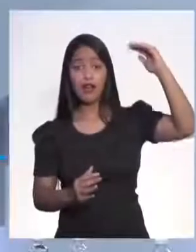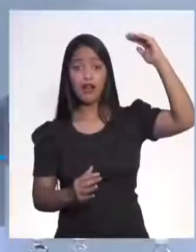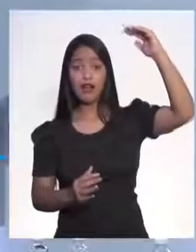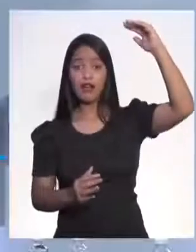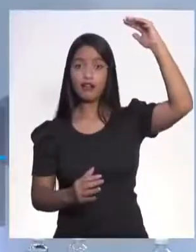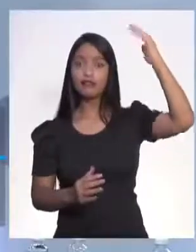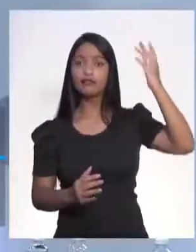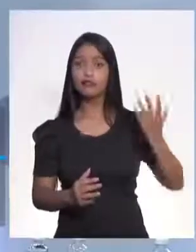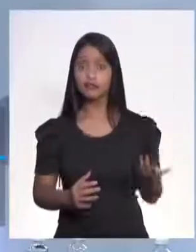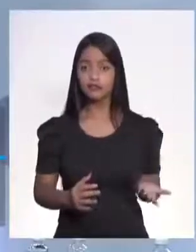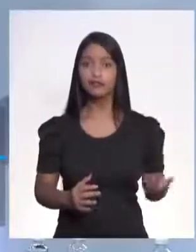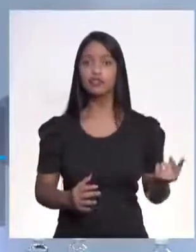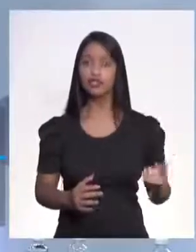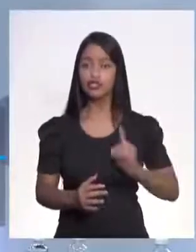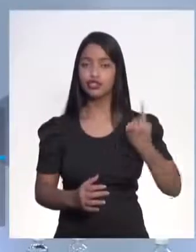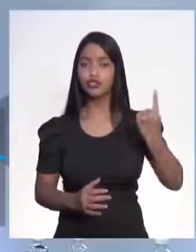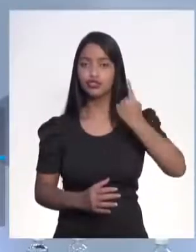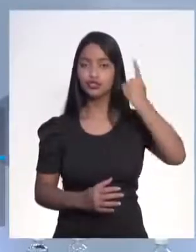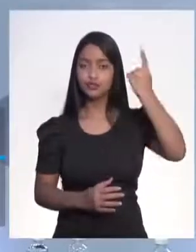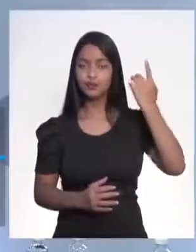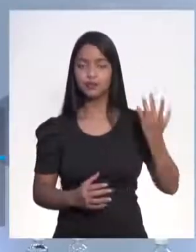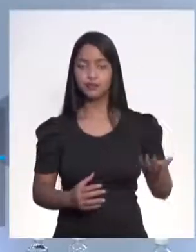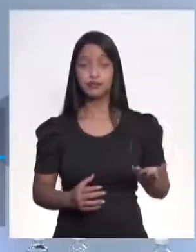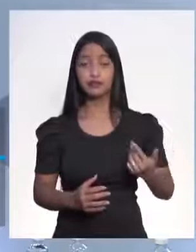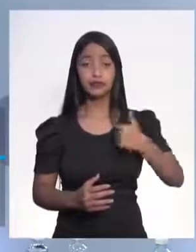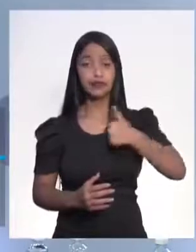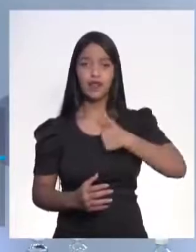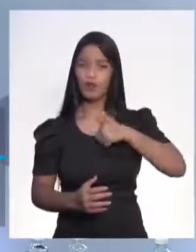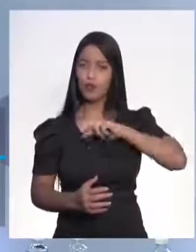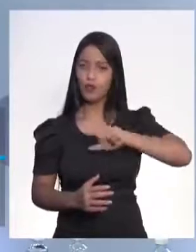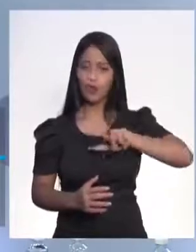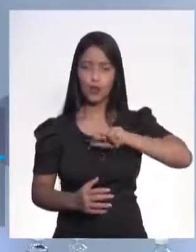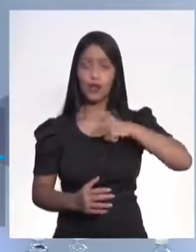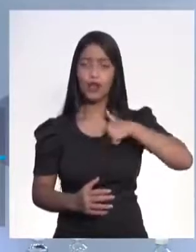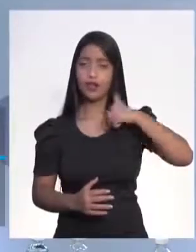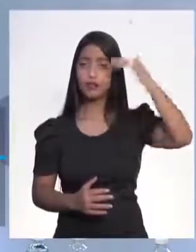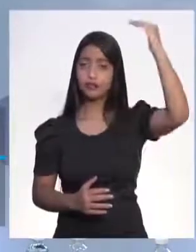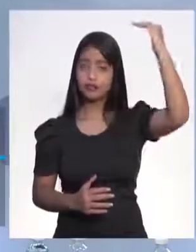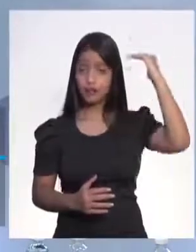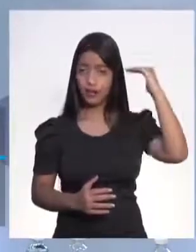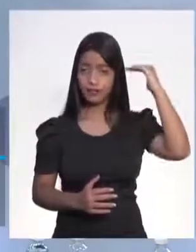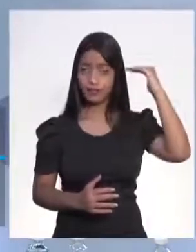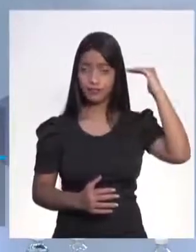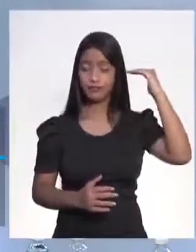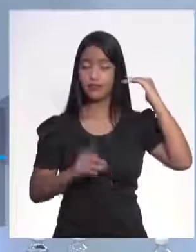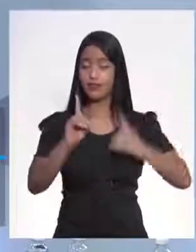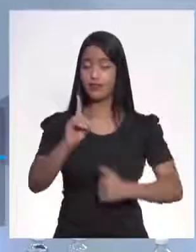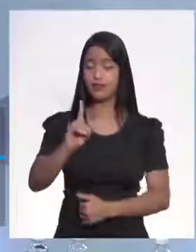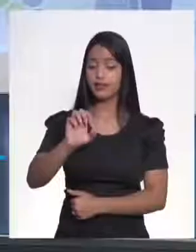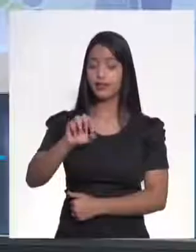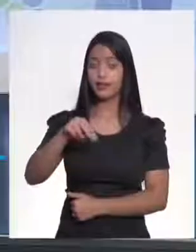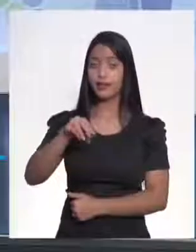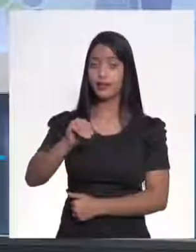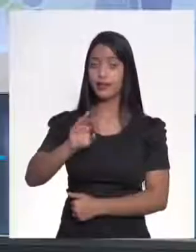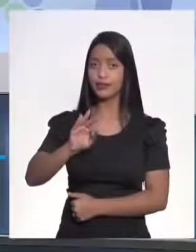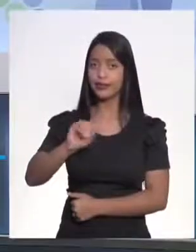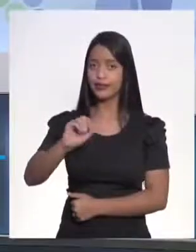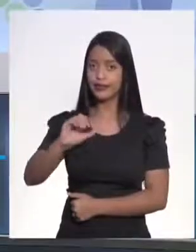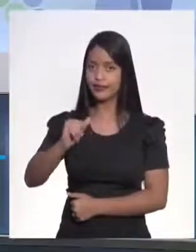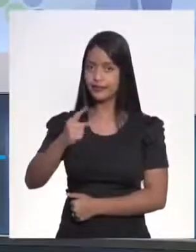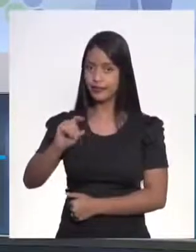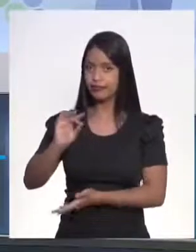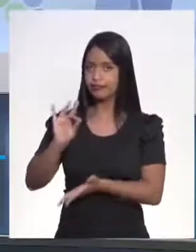ó ela era enorme ela era gigante eu não pequena na denotação na